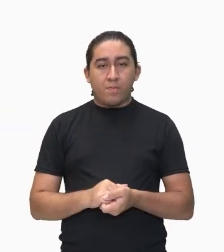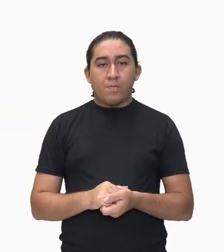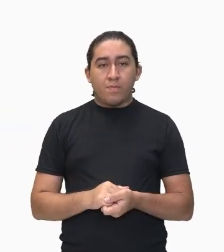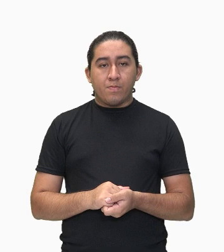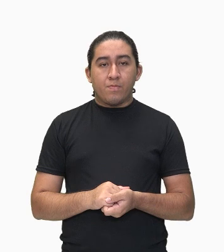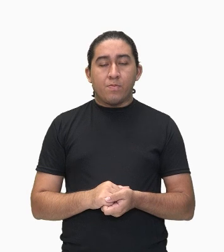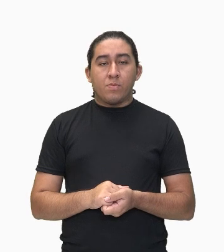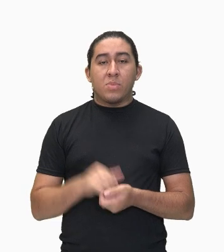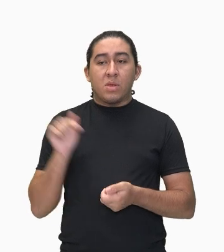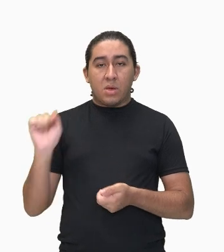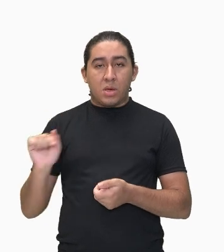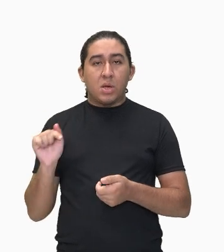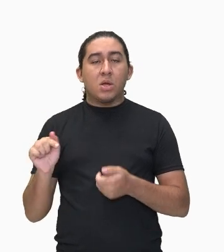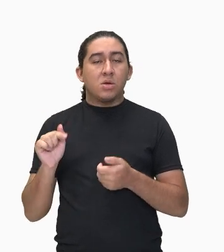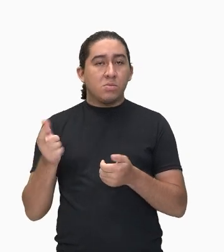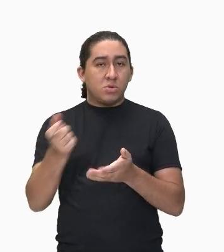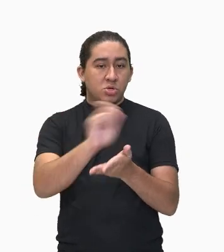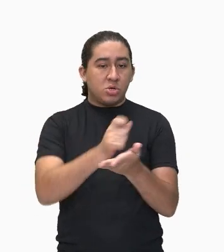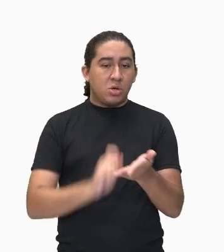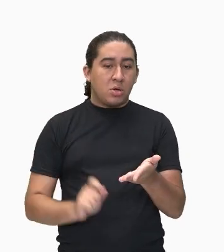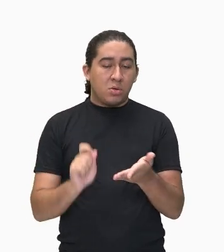Assis escreveu